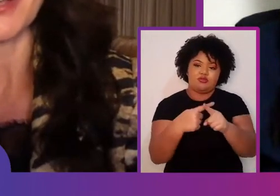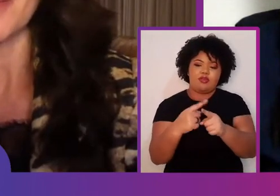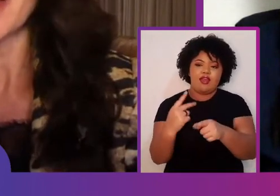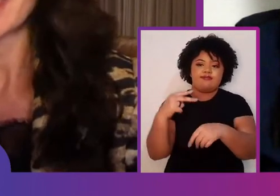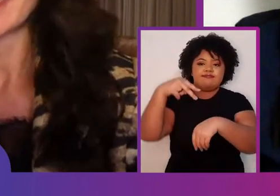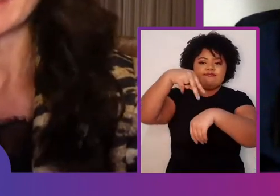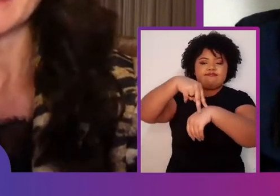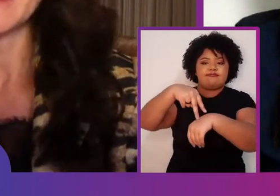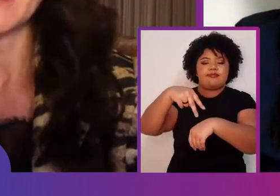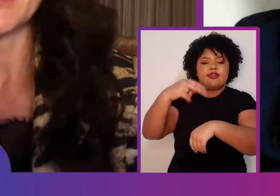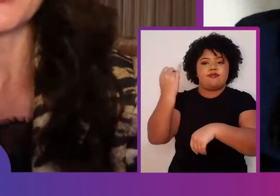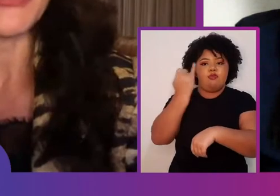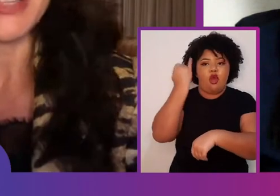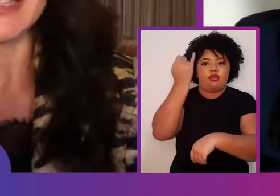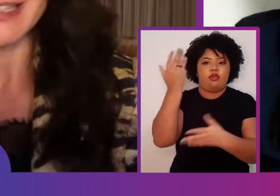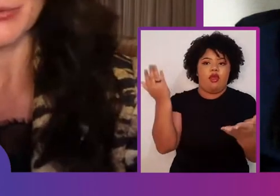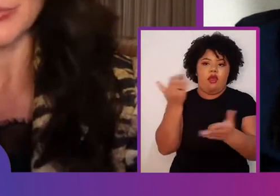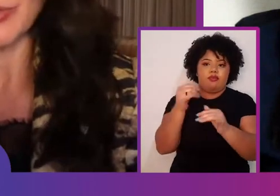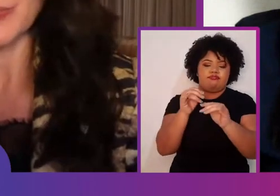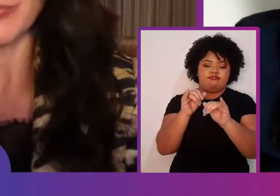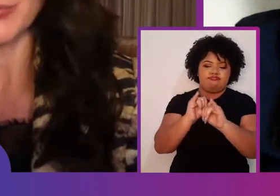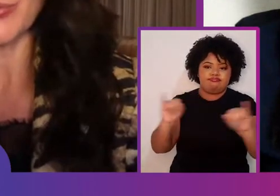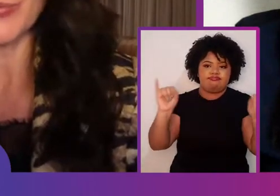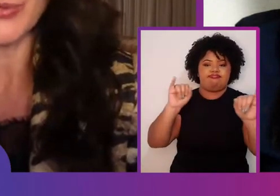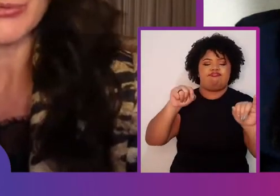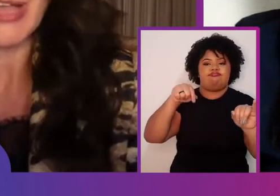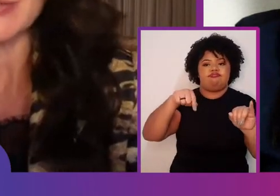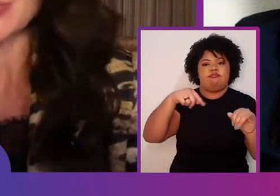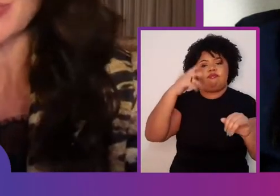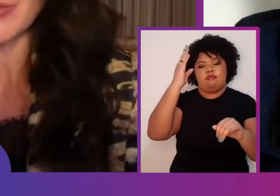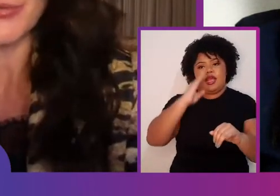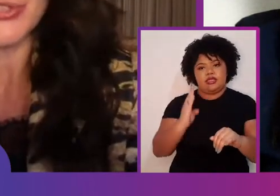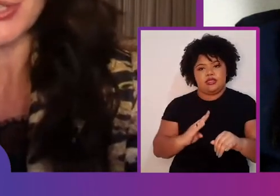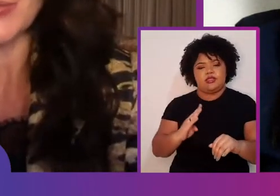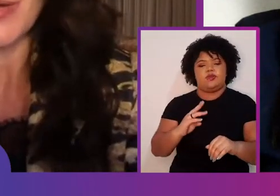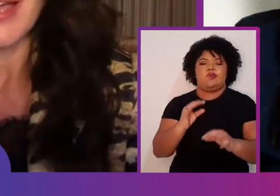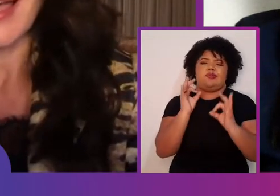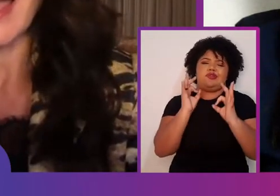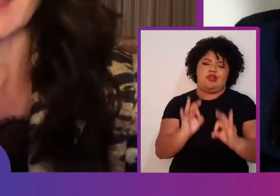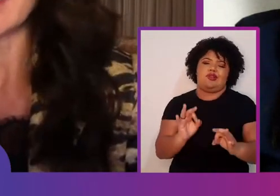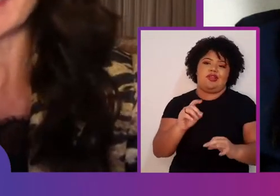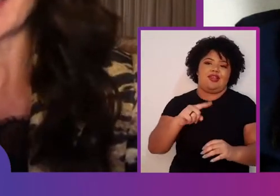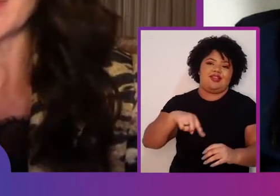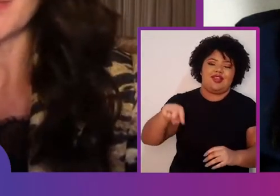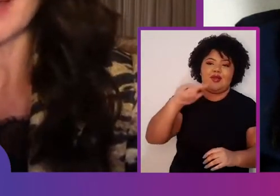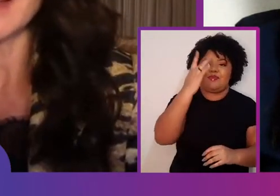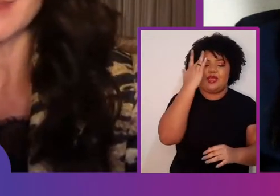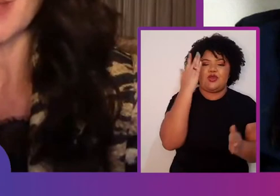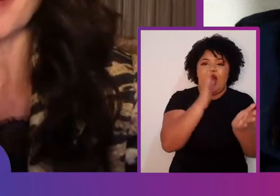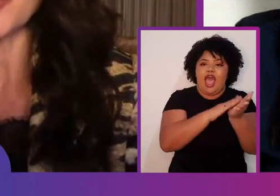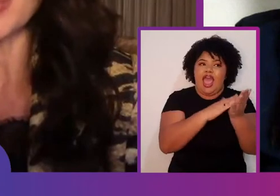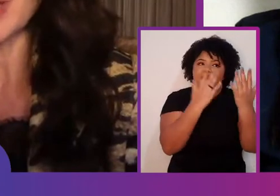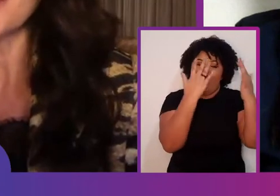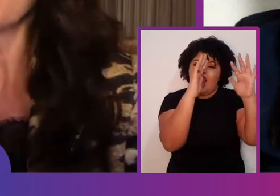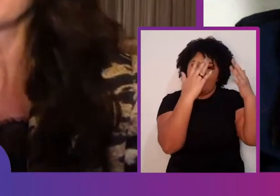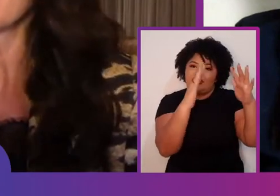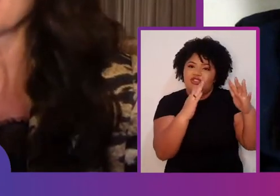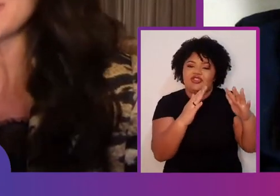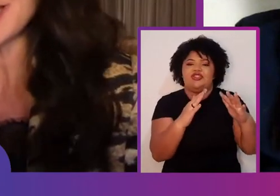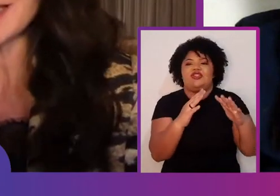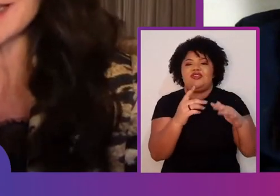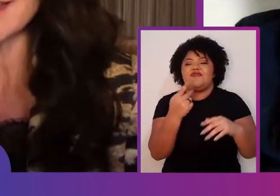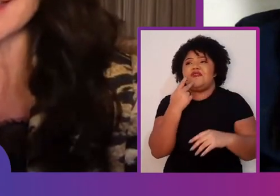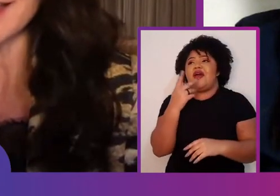cenário nacional e eu tenho certeza que todo mundo aproveitou muito. É só elogio a Alê M. Freitas. Me apaixonei